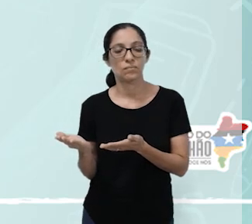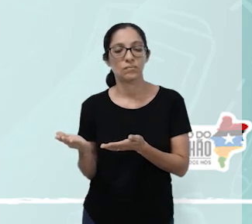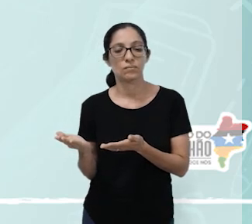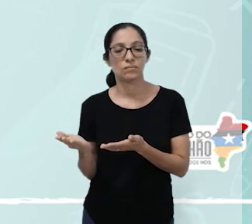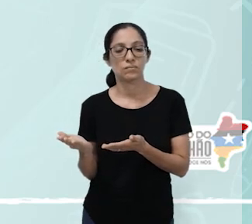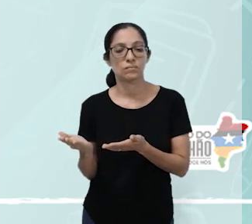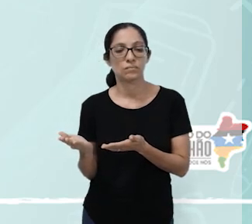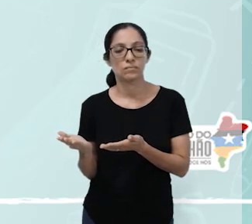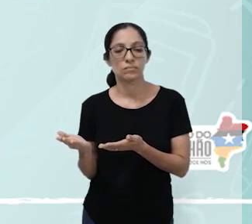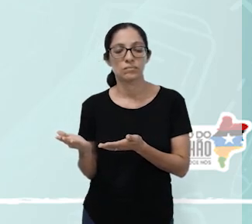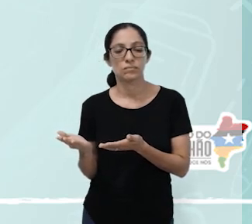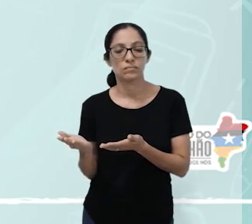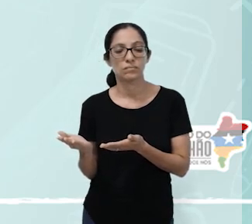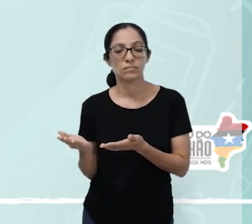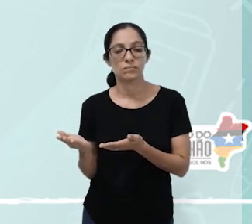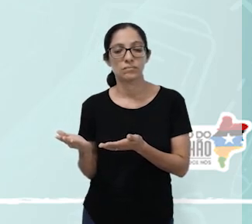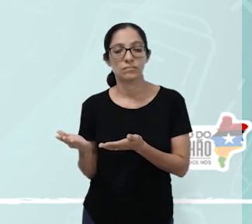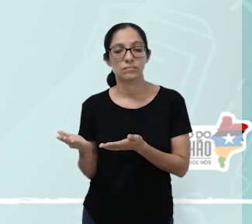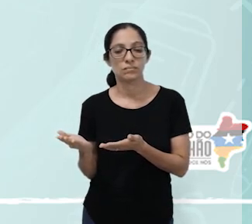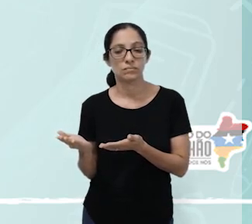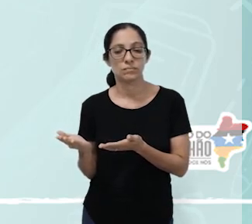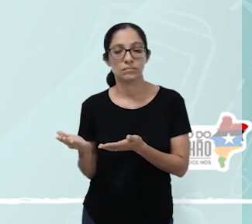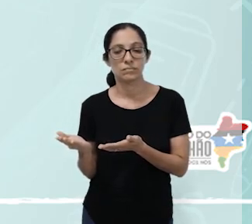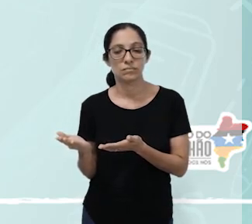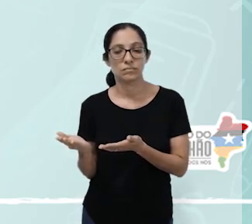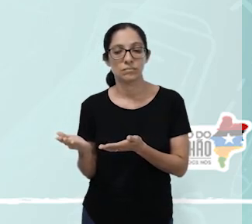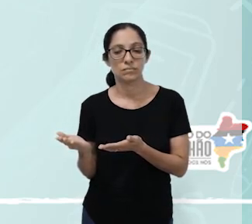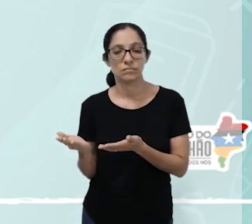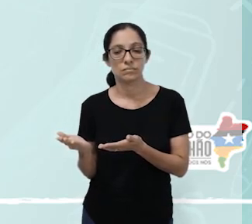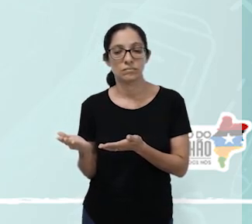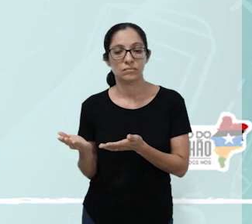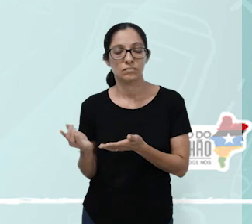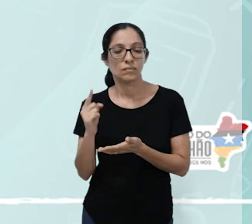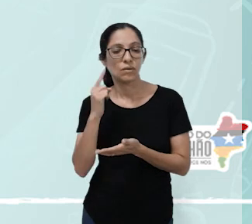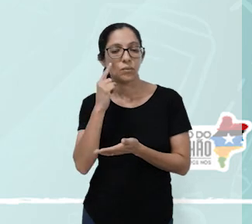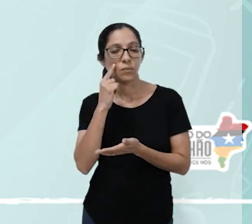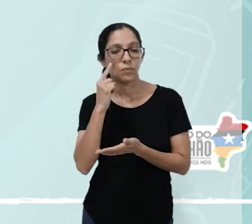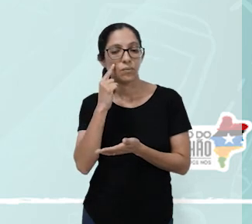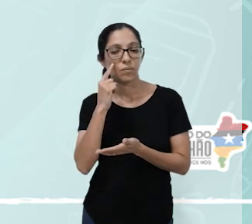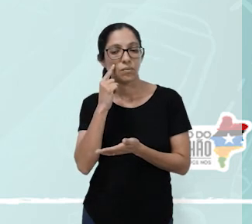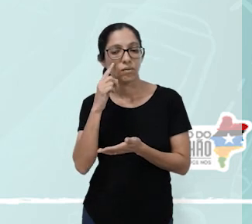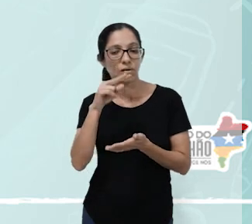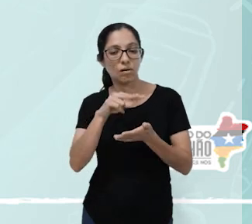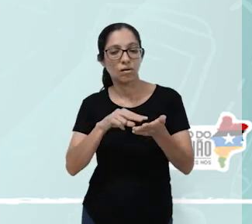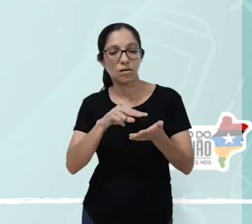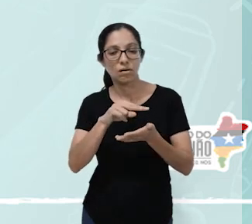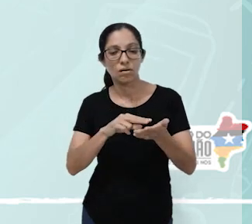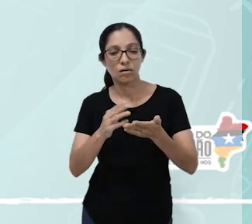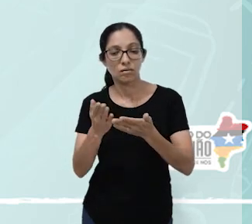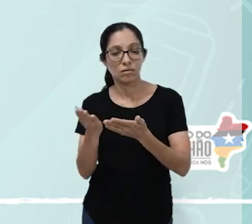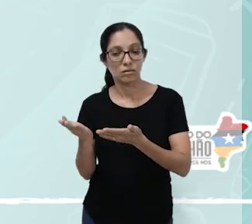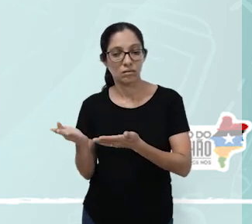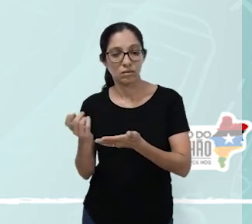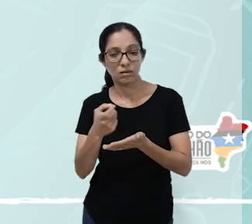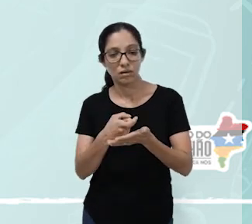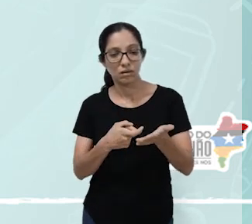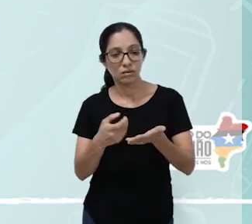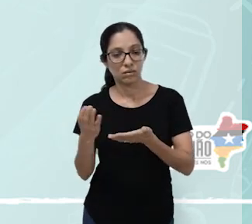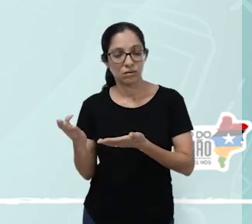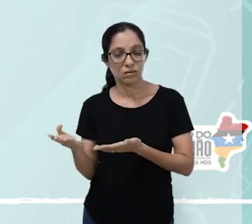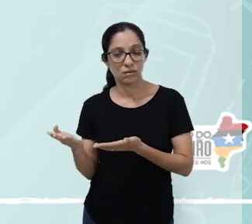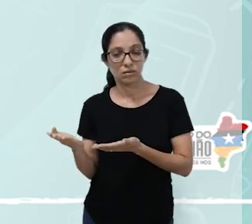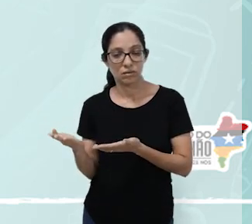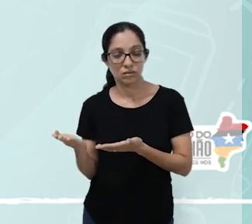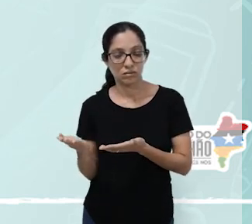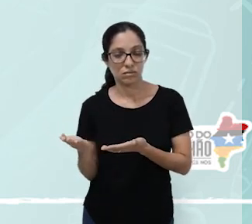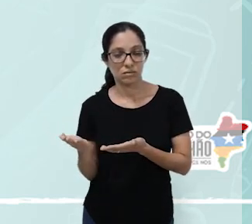chão. Acertar a base da peteca primeiro. A peteca inteira ficará abaixo da linha da cintura, no instante